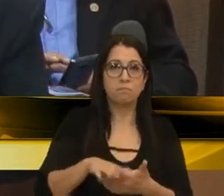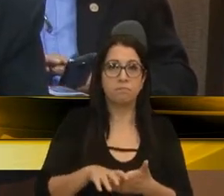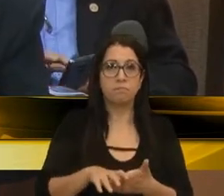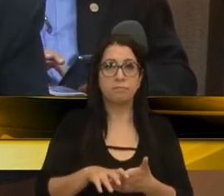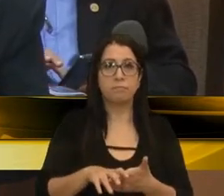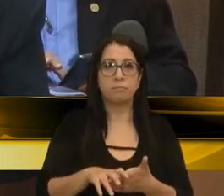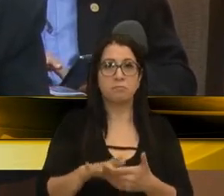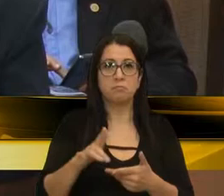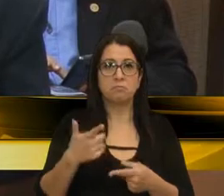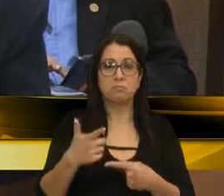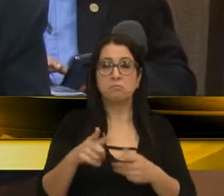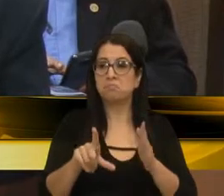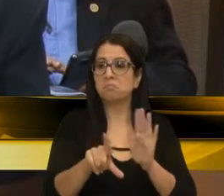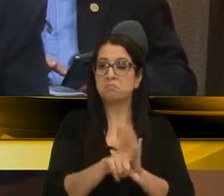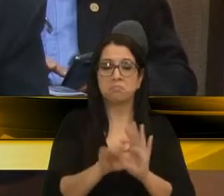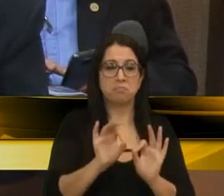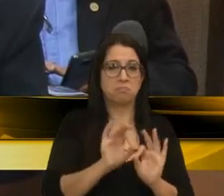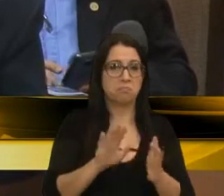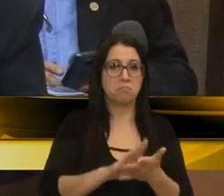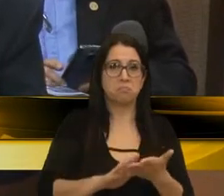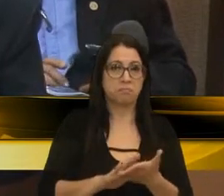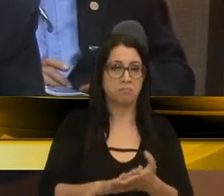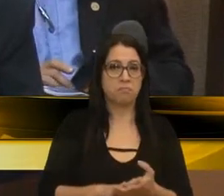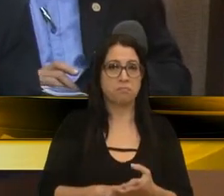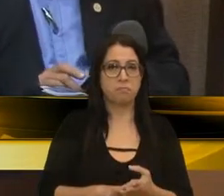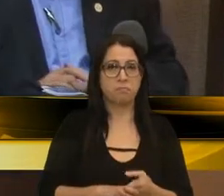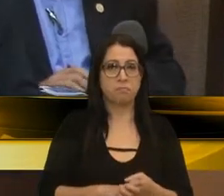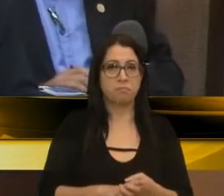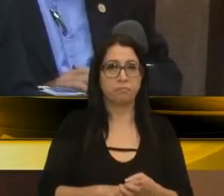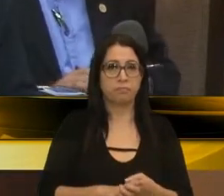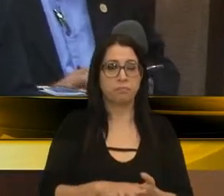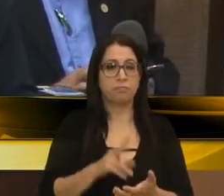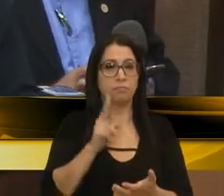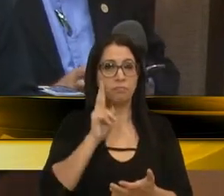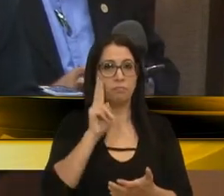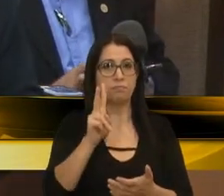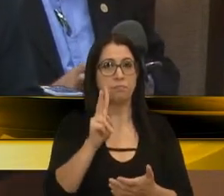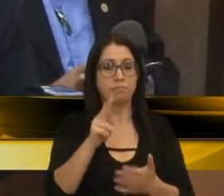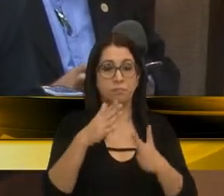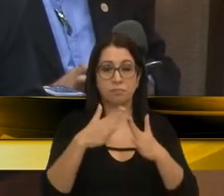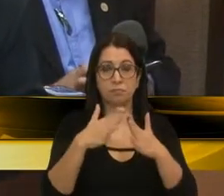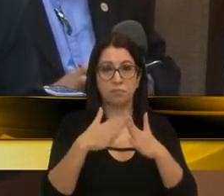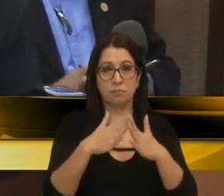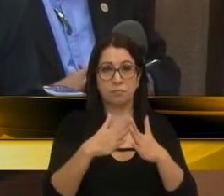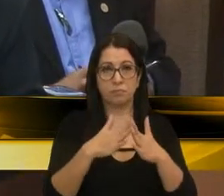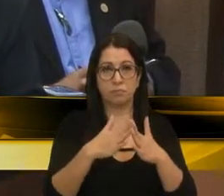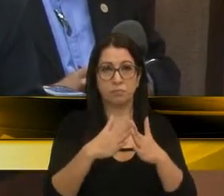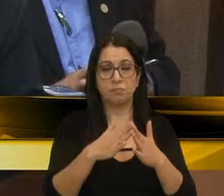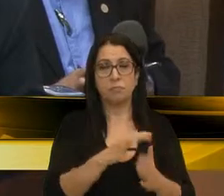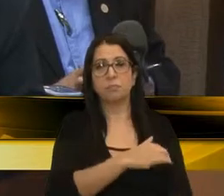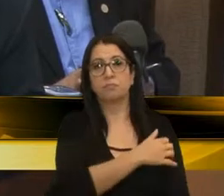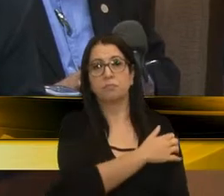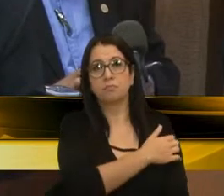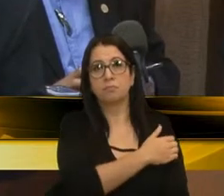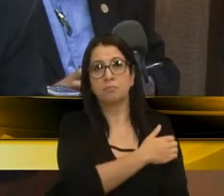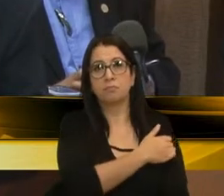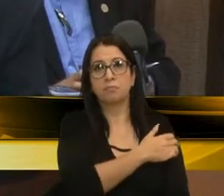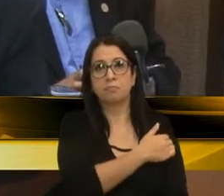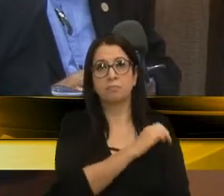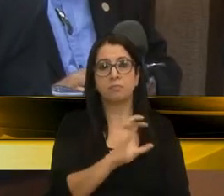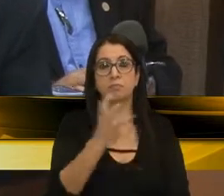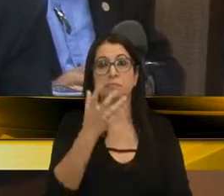sem lei. Sem lei. O senhor veja essas casas que foram, que aconteceram